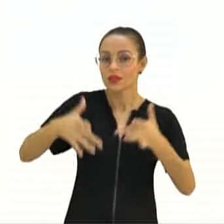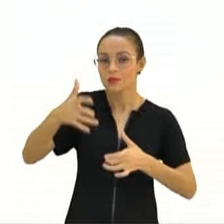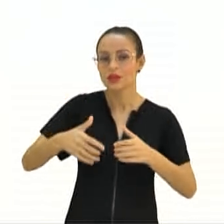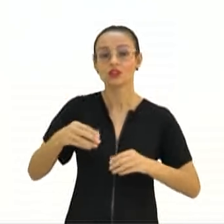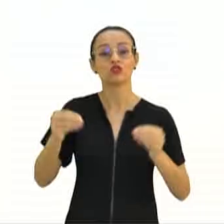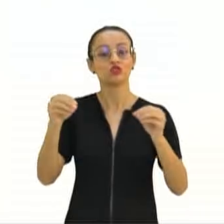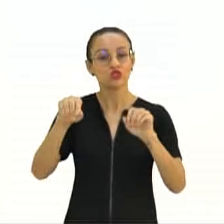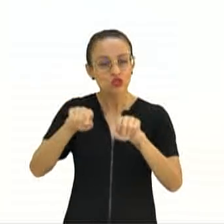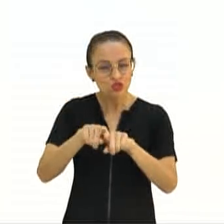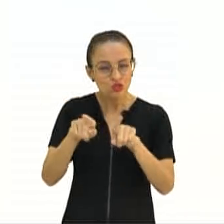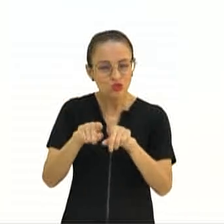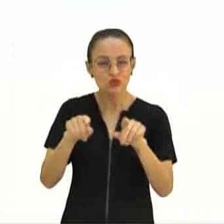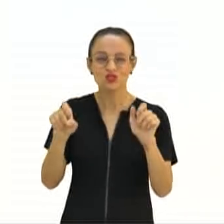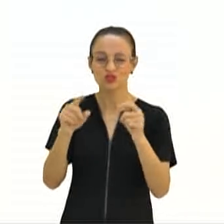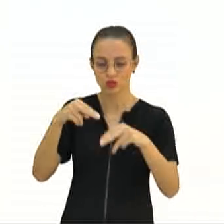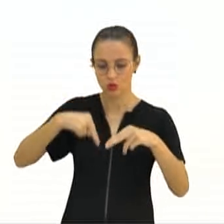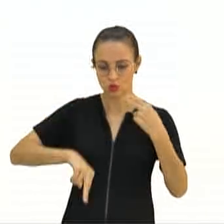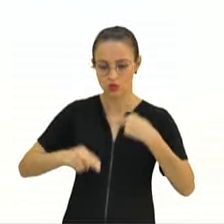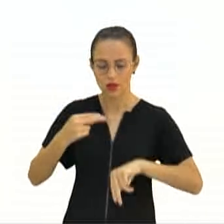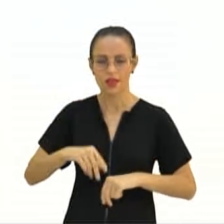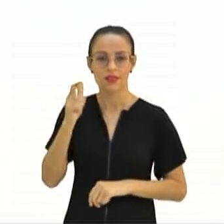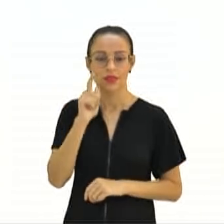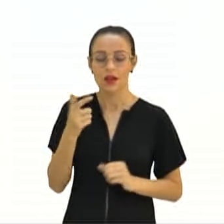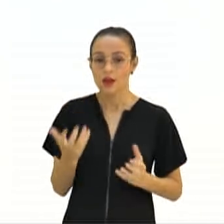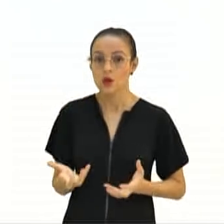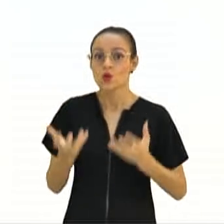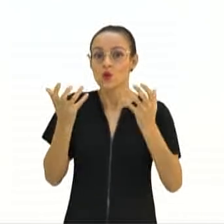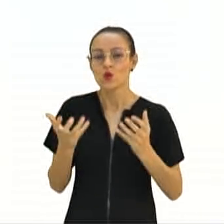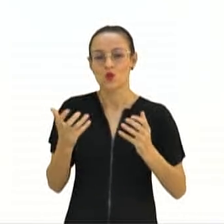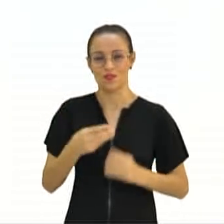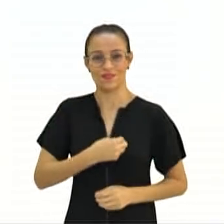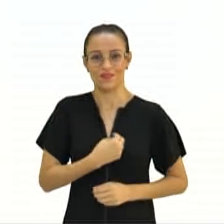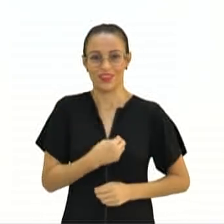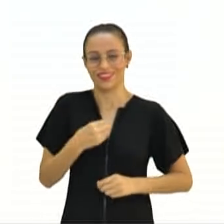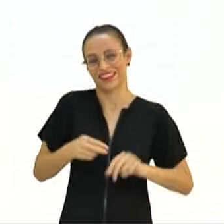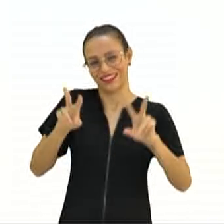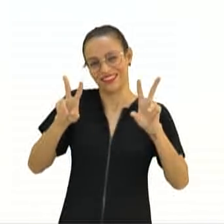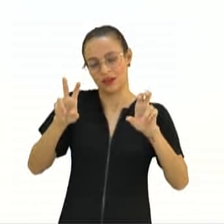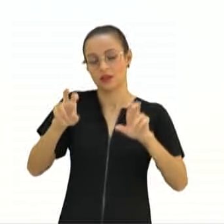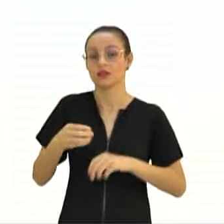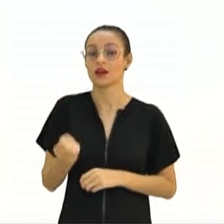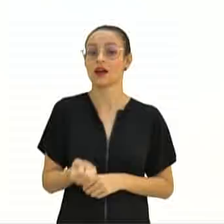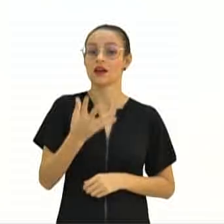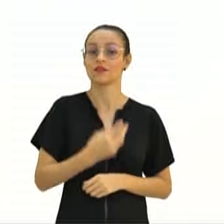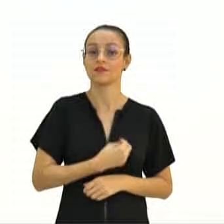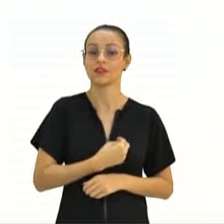nutrientes, poderia apresentar uma força vital, como a gente colocou entre aspas, e originar a vida por